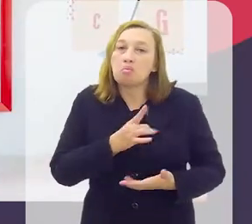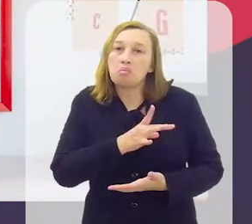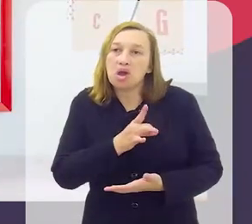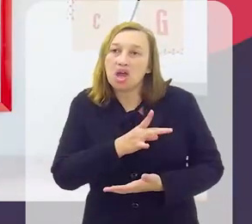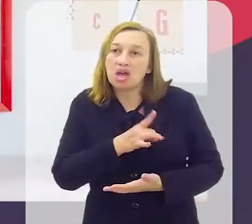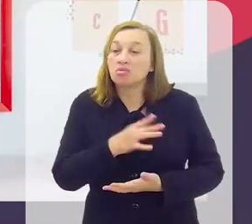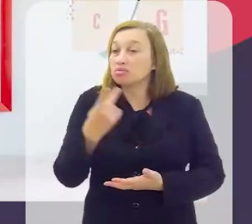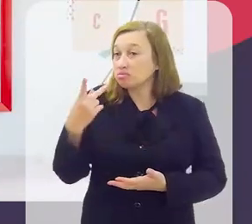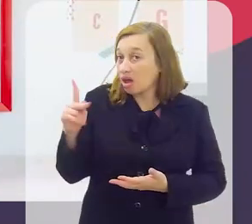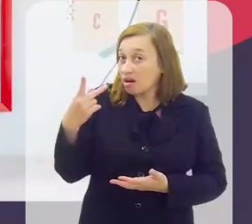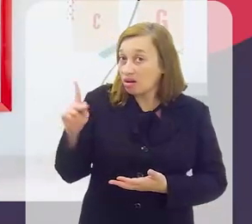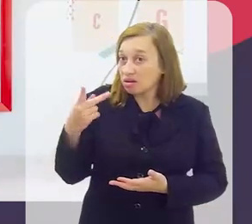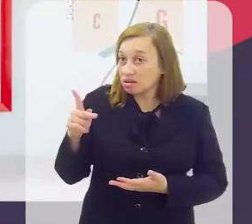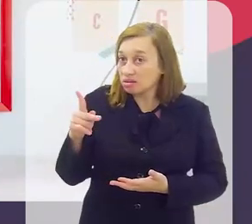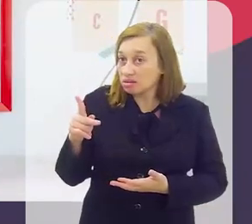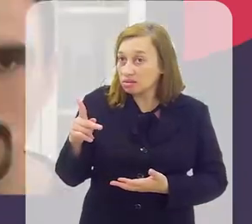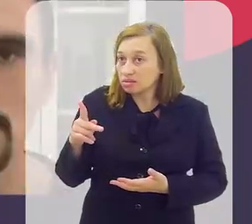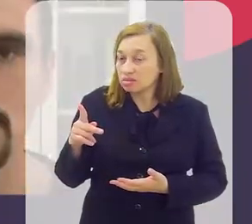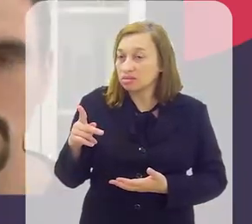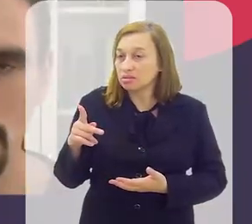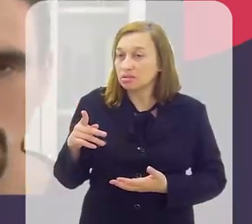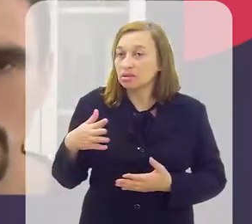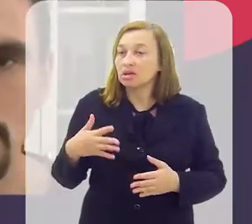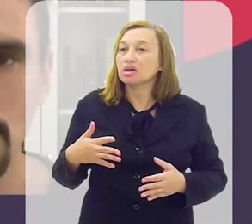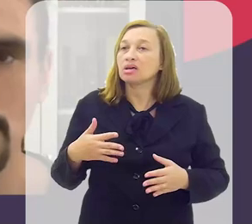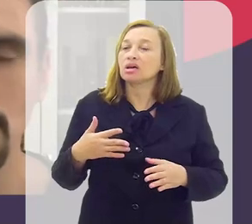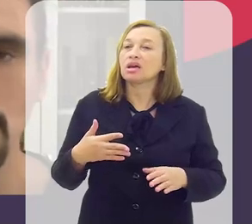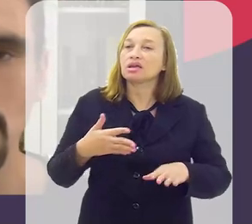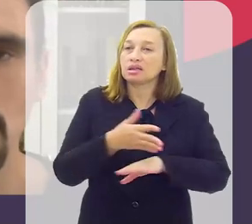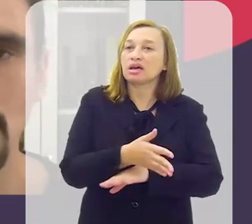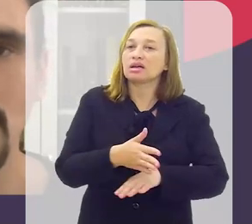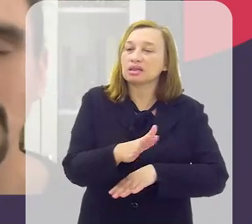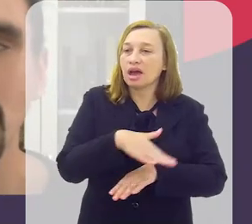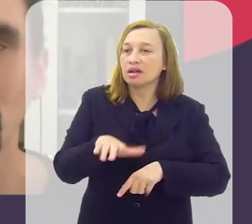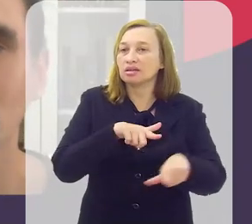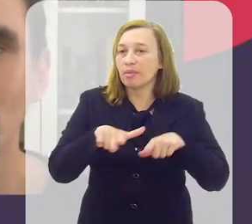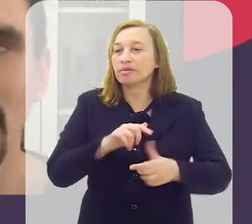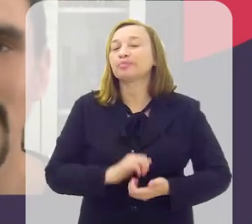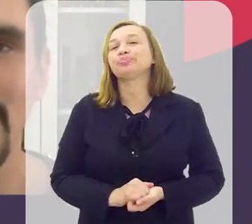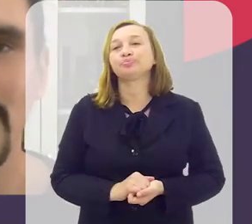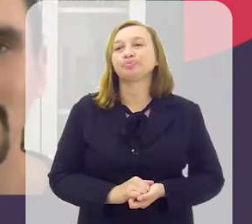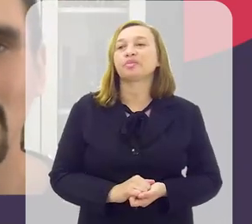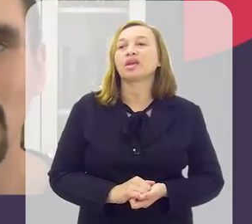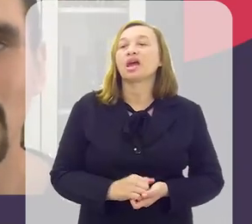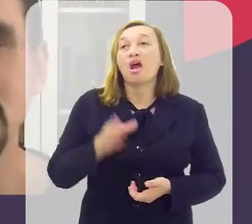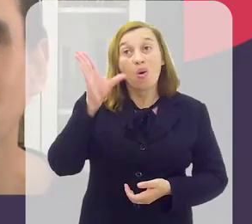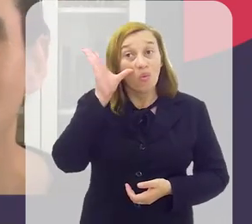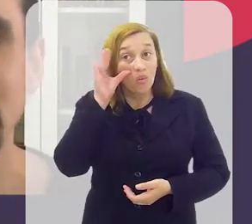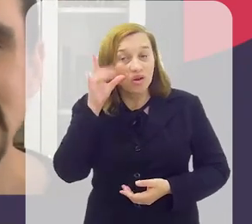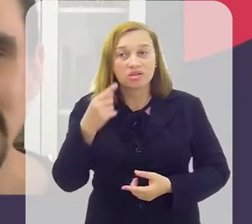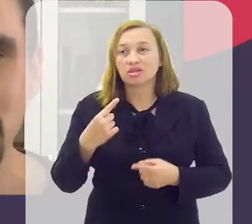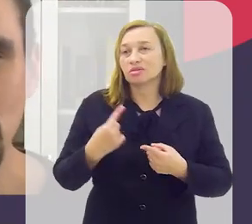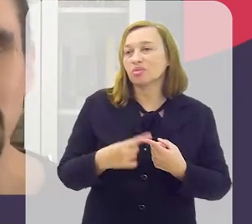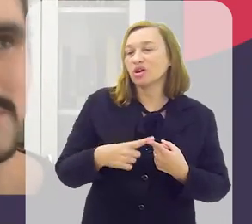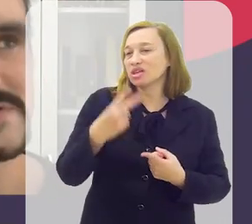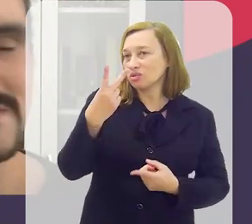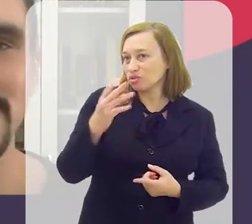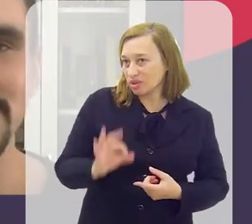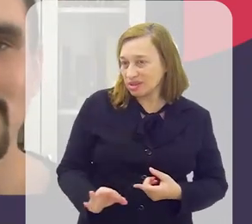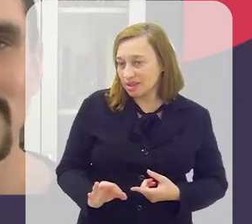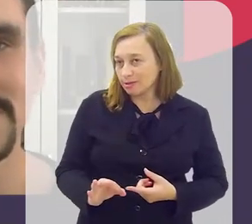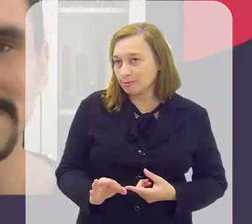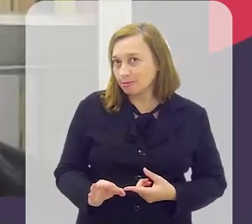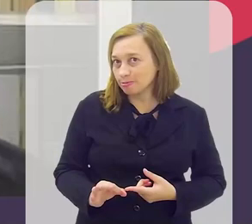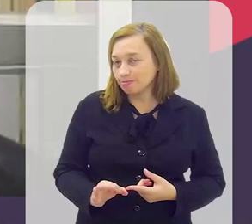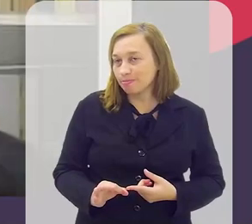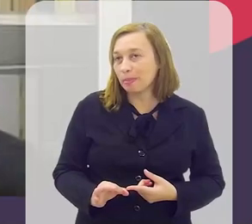receios delas para ocuparem esse tipo de trabalho? Bom, é curioso porque esses 2%